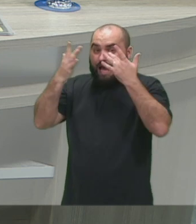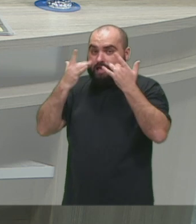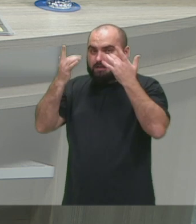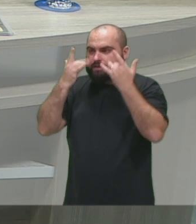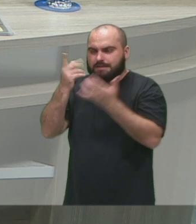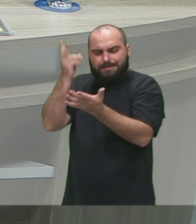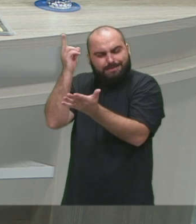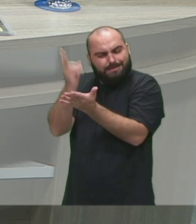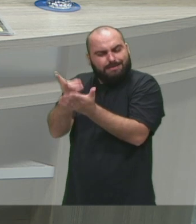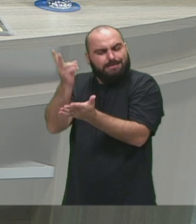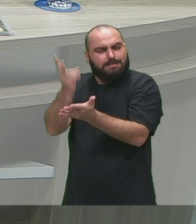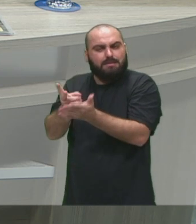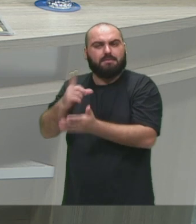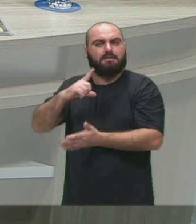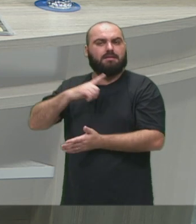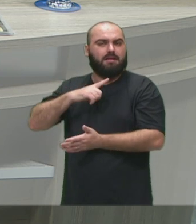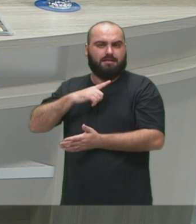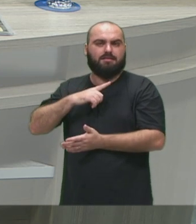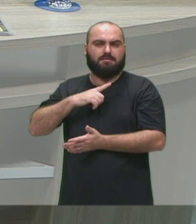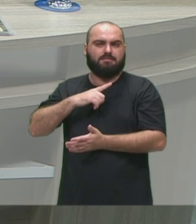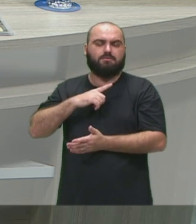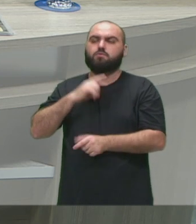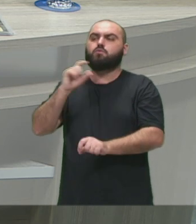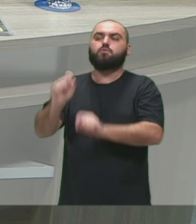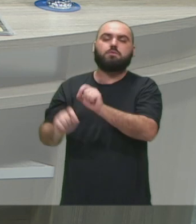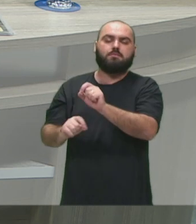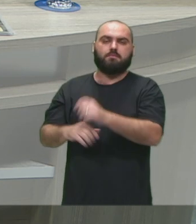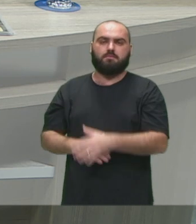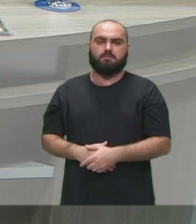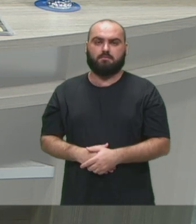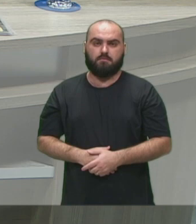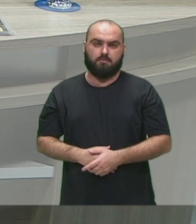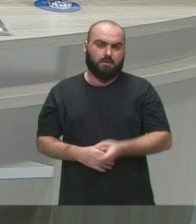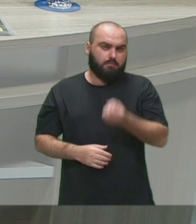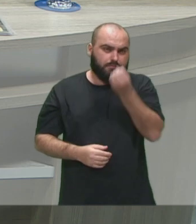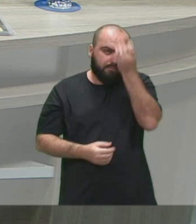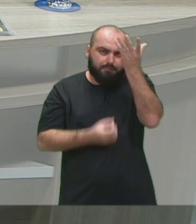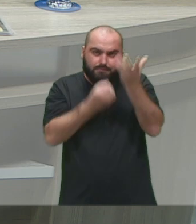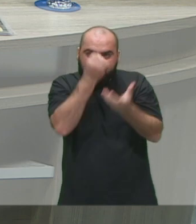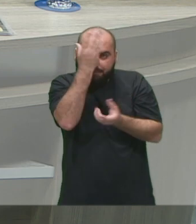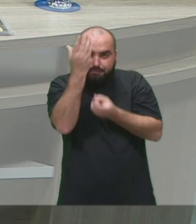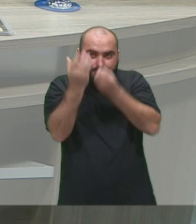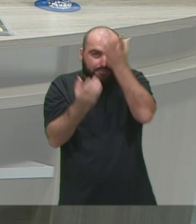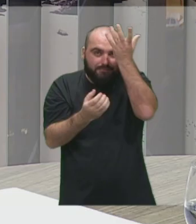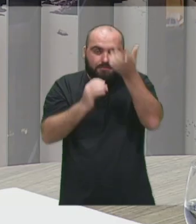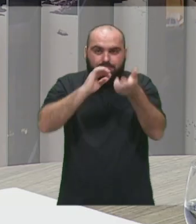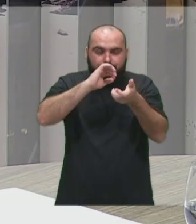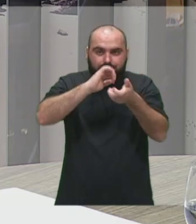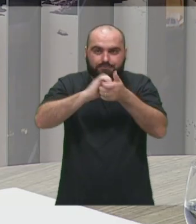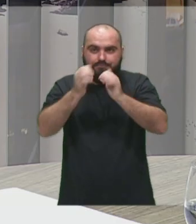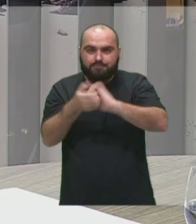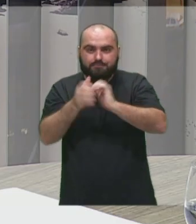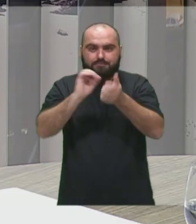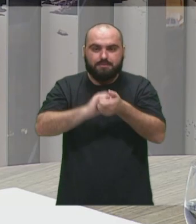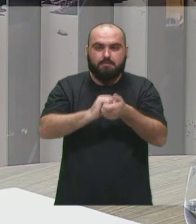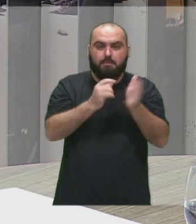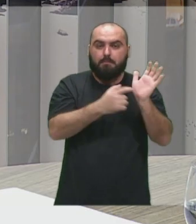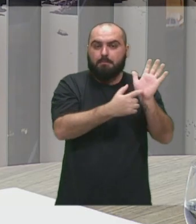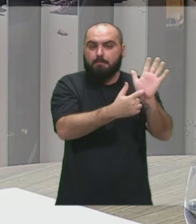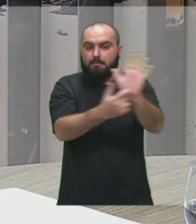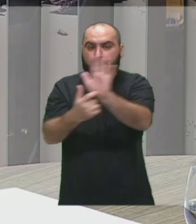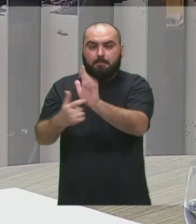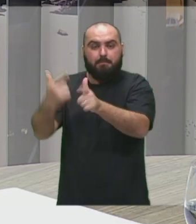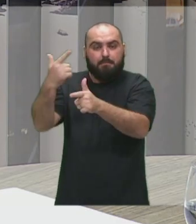sempre usa, nós, os artistas, nós usamos a nossa criatividade, a nossa arte para apontar um problema